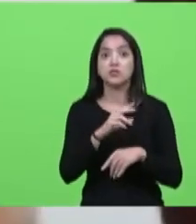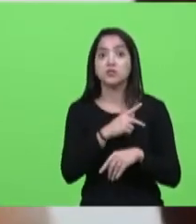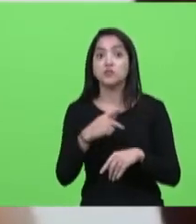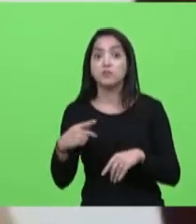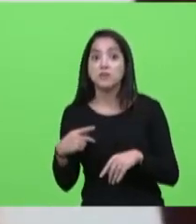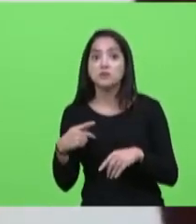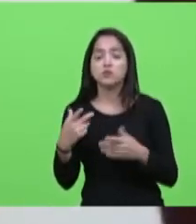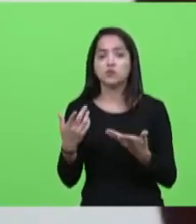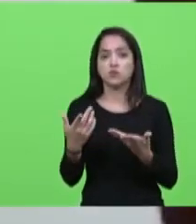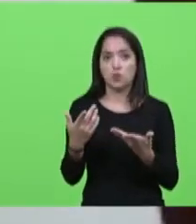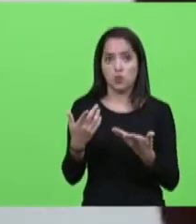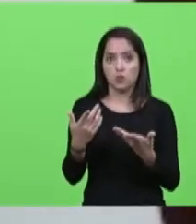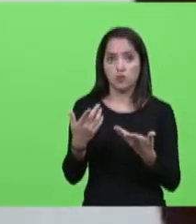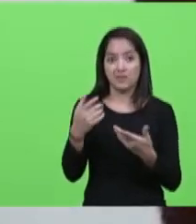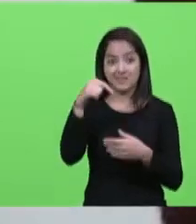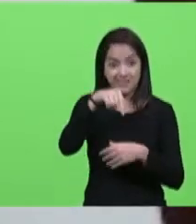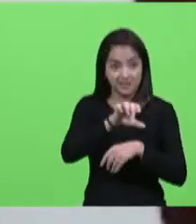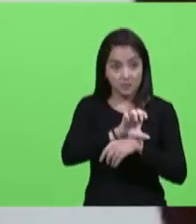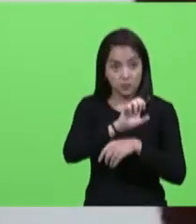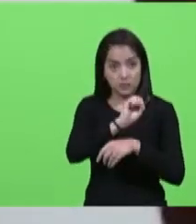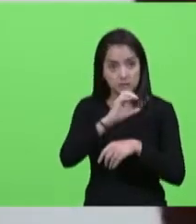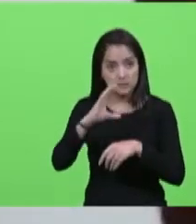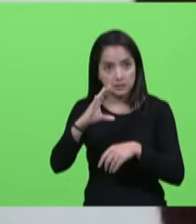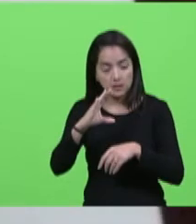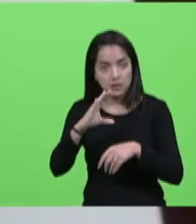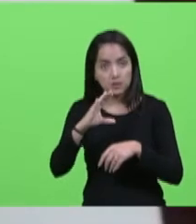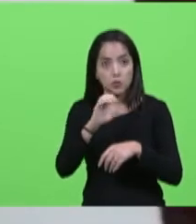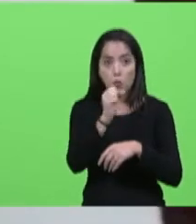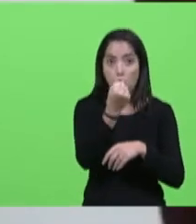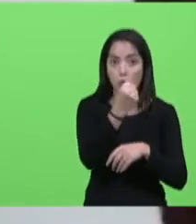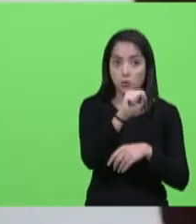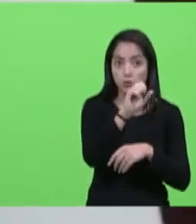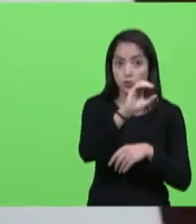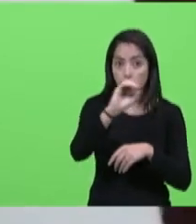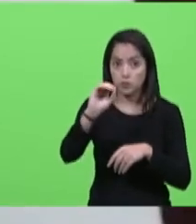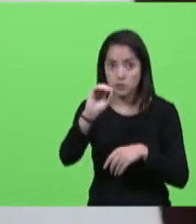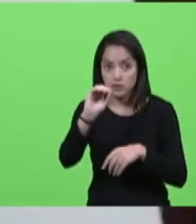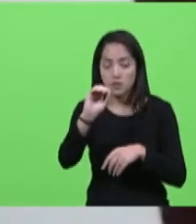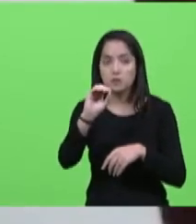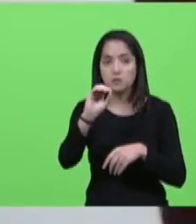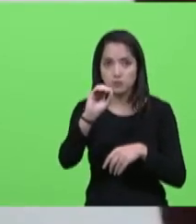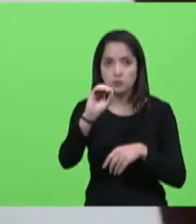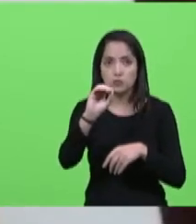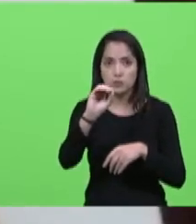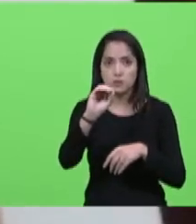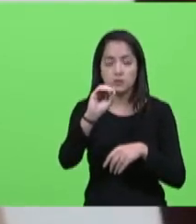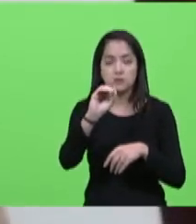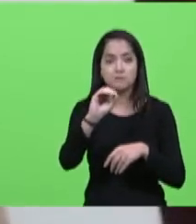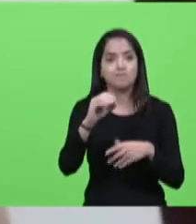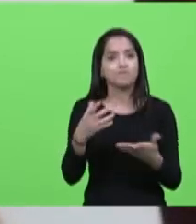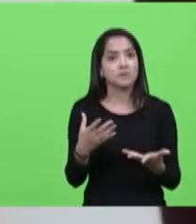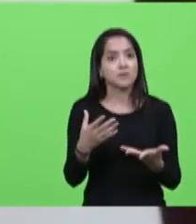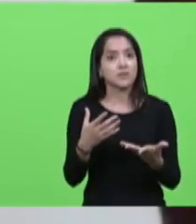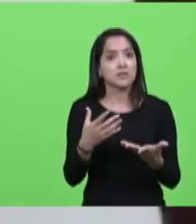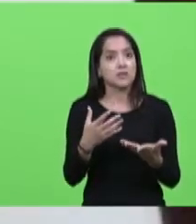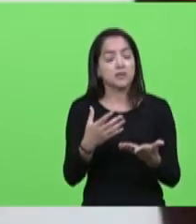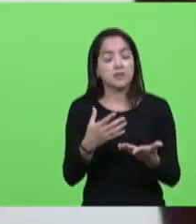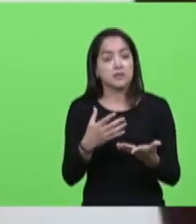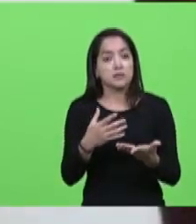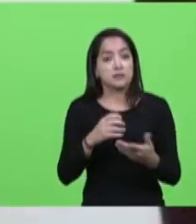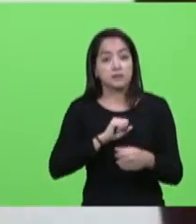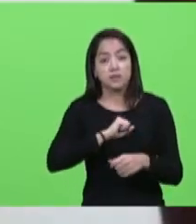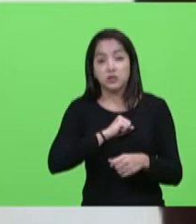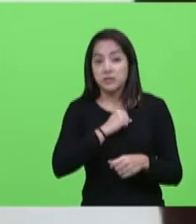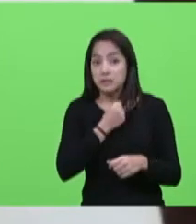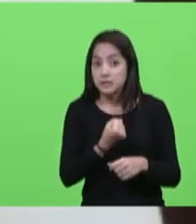Pastores Evangélicos de Santa Catarina, com cerca de 800 pastores, estavam sim indignadíssimos com o governador Moisés.